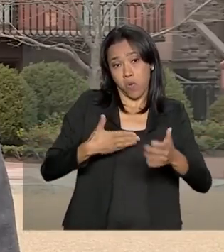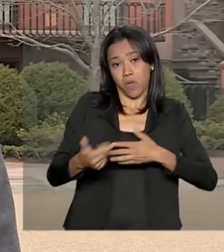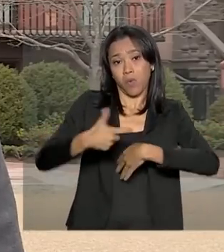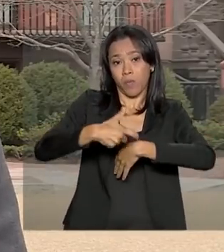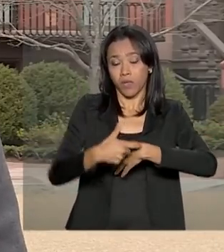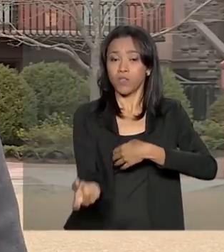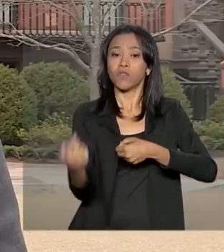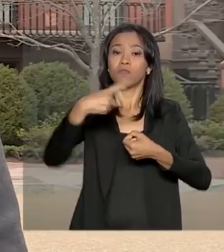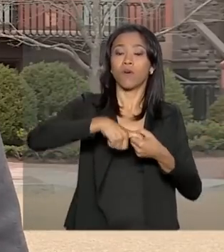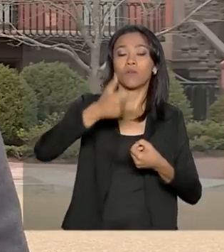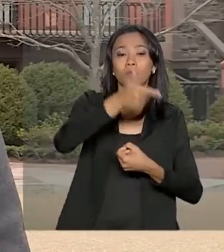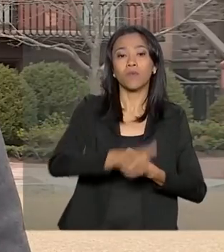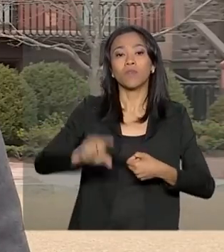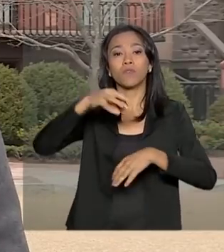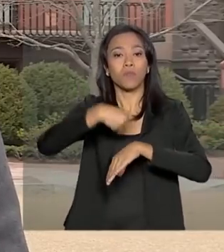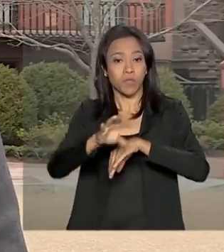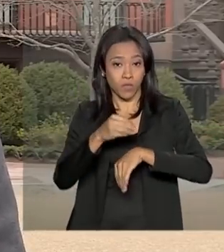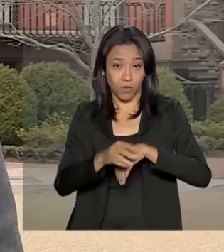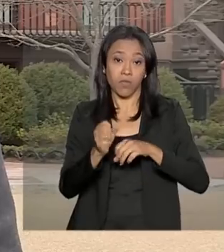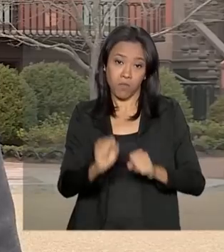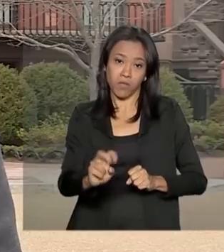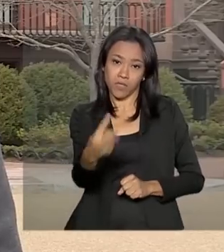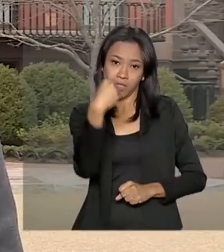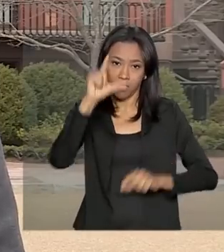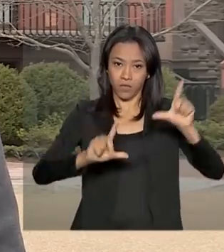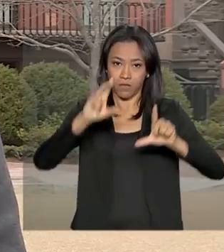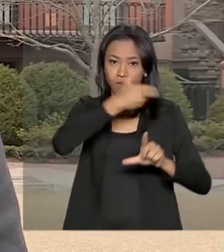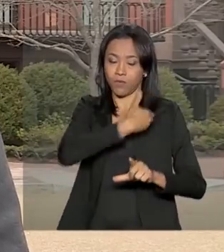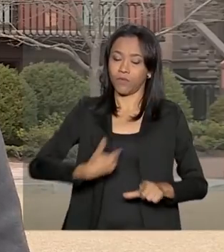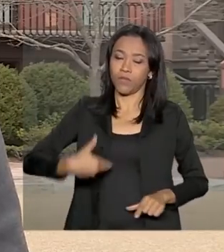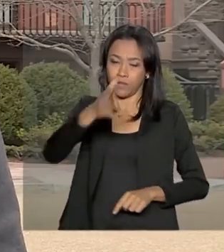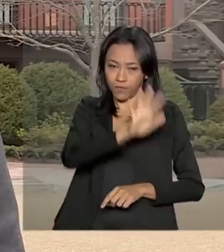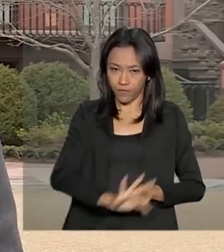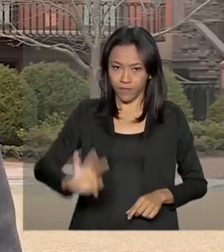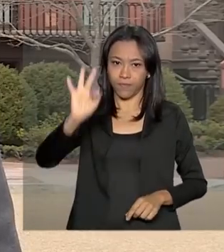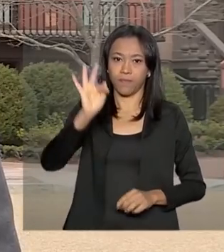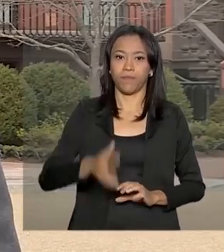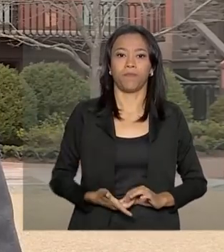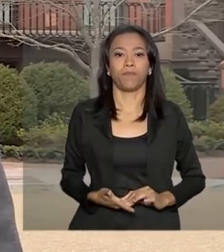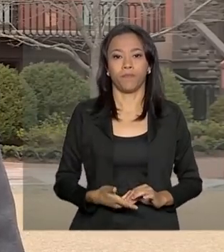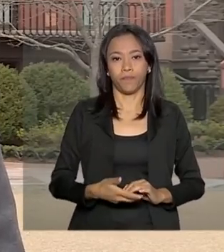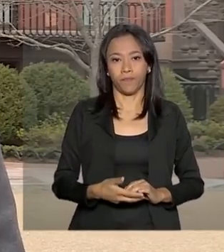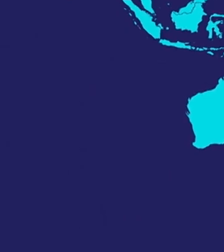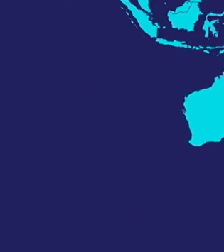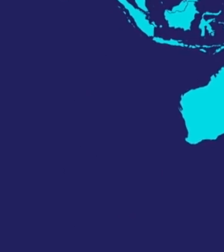voltar a qualquer momento com mais informações. Fique com a gente na NBR, a TV do Governo Federal.